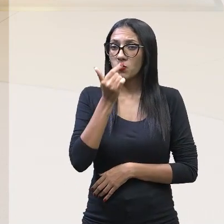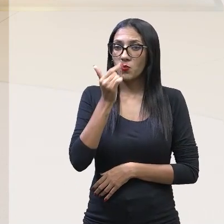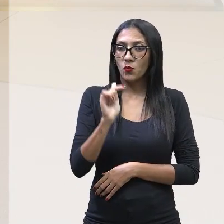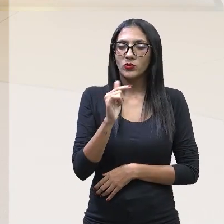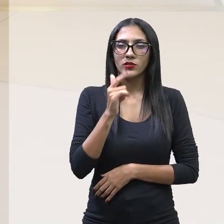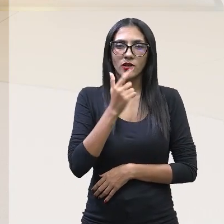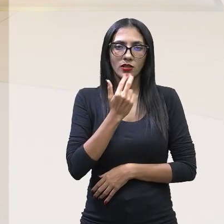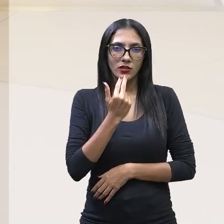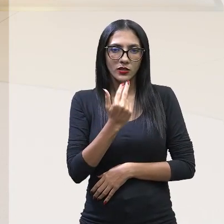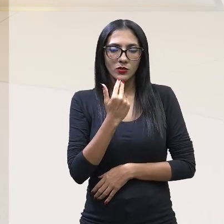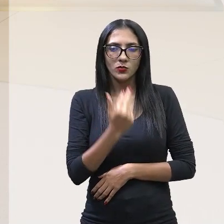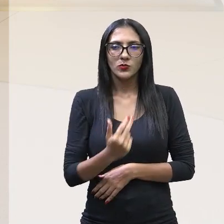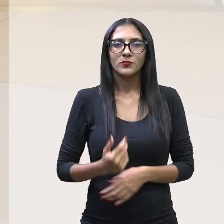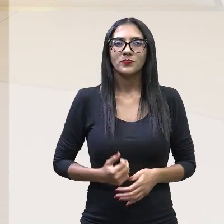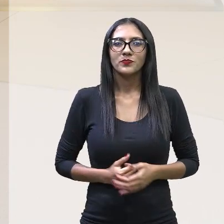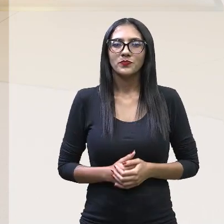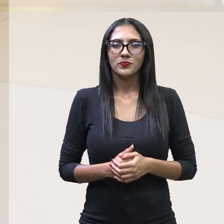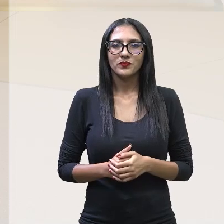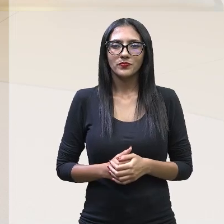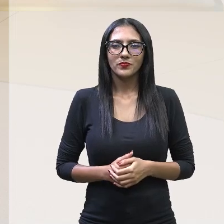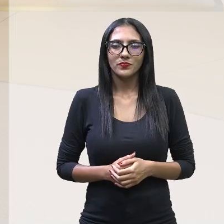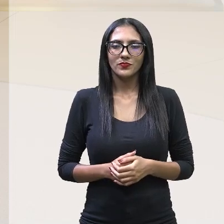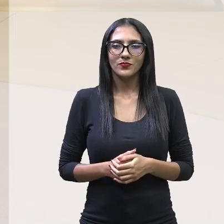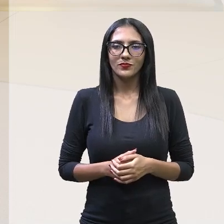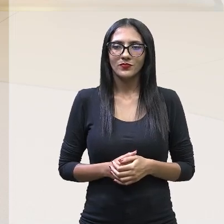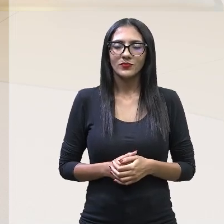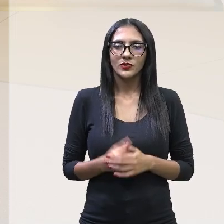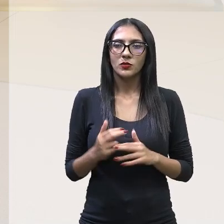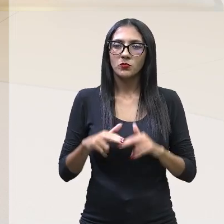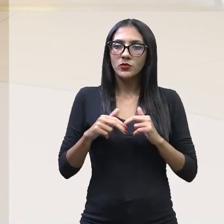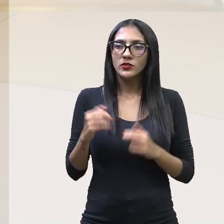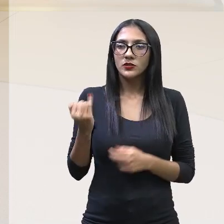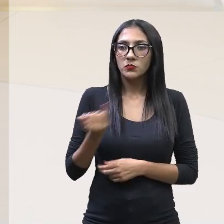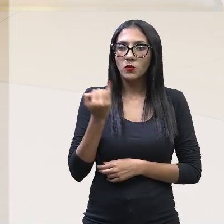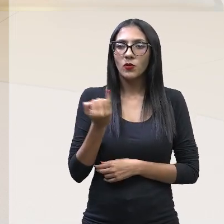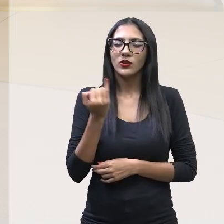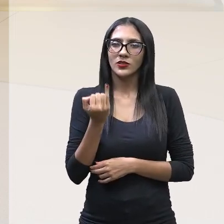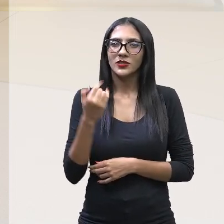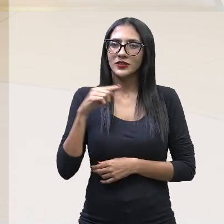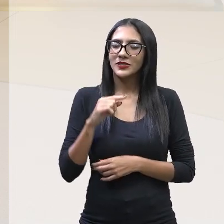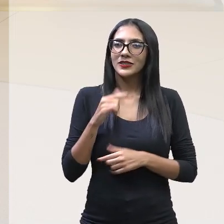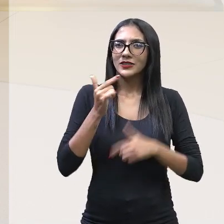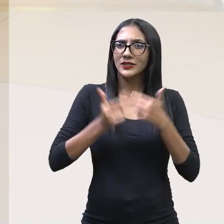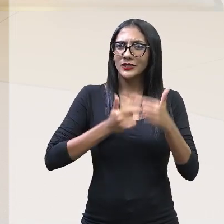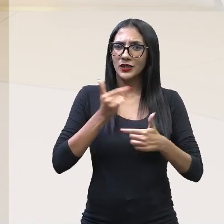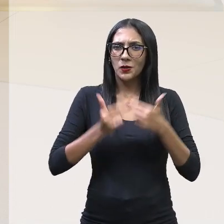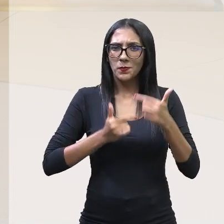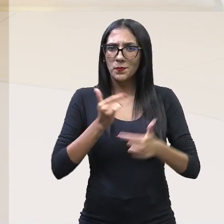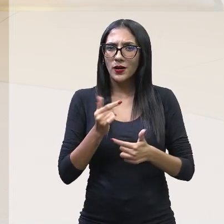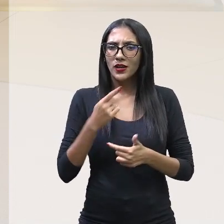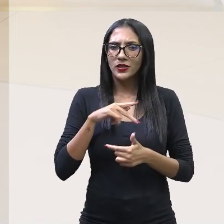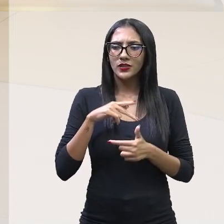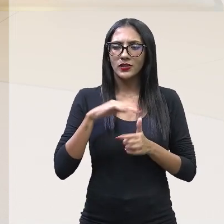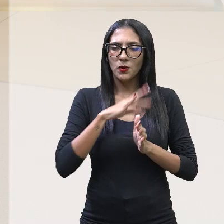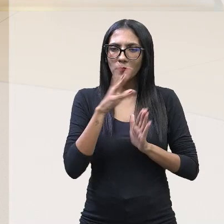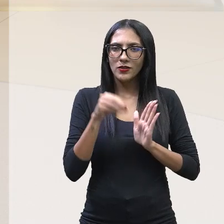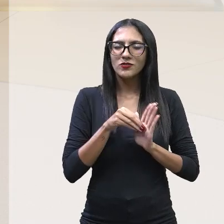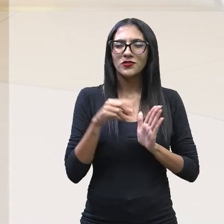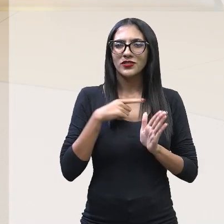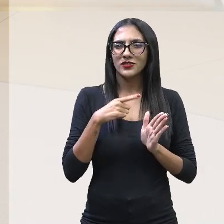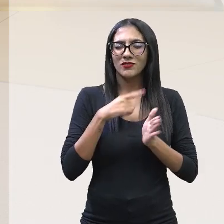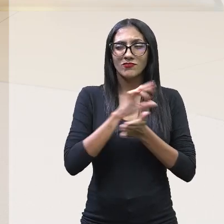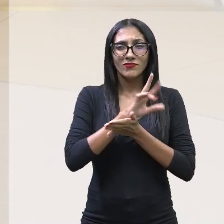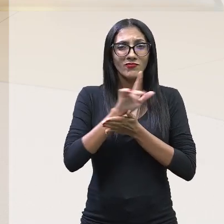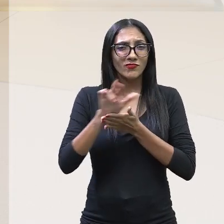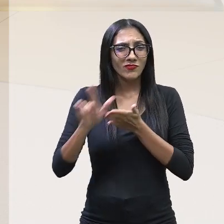Exatamente. Né? Então, vale lembrar, pessoal, que quem vive na Amazônia trabalha em diferentes funções. Tem